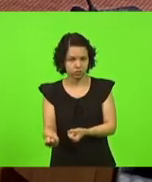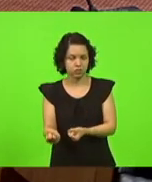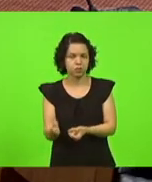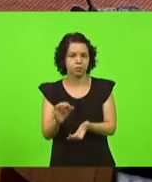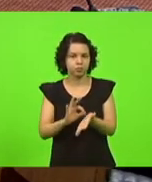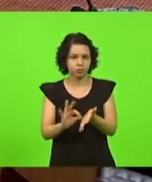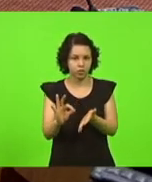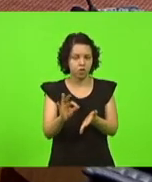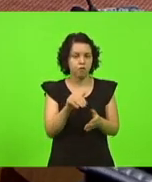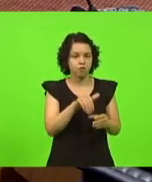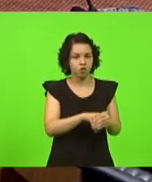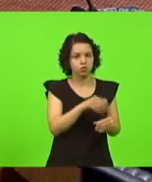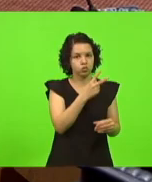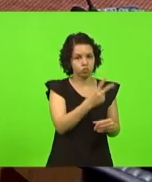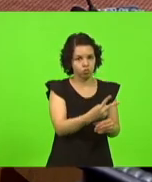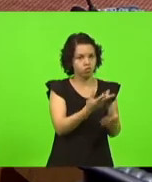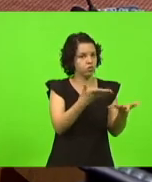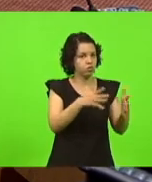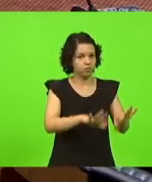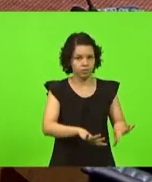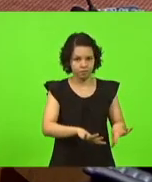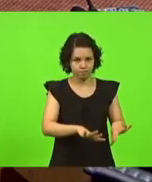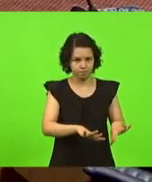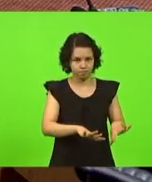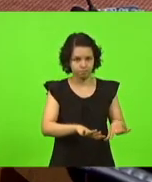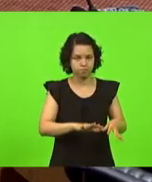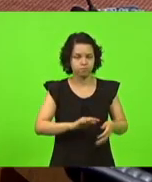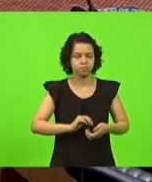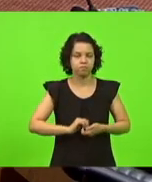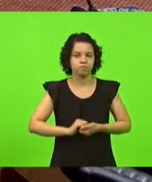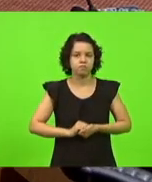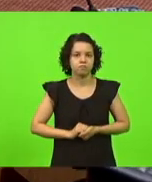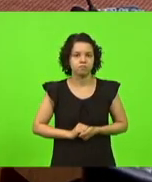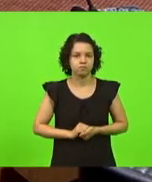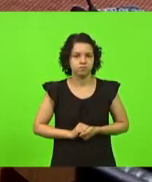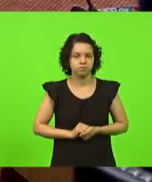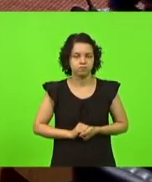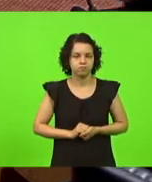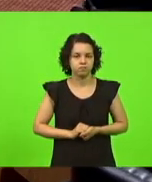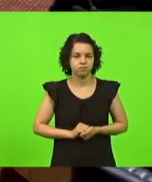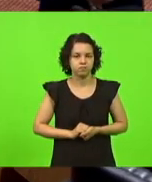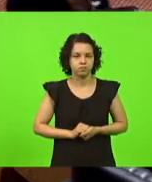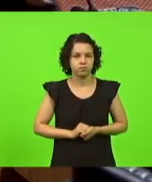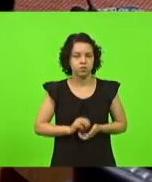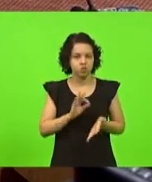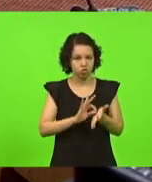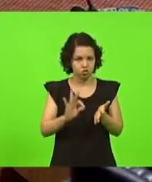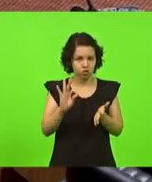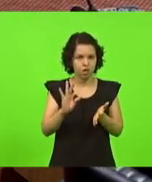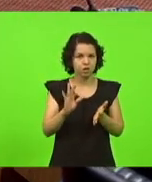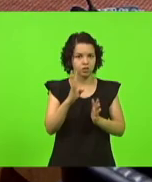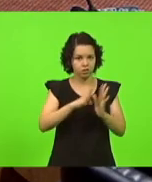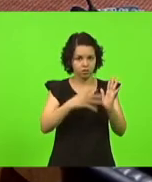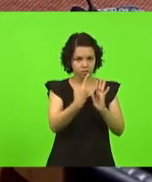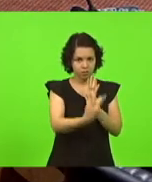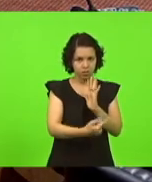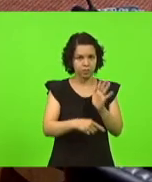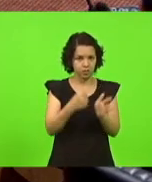vota 2, rejeita o destaque. Primeiro destaque é o da tabela, né, presidente? Primeiro destaque é o da tabela.